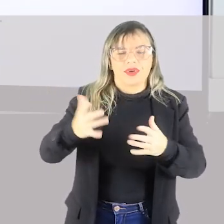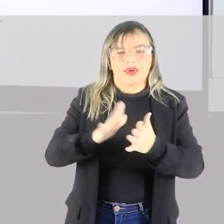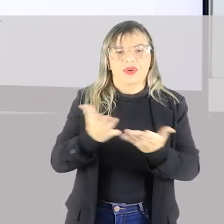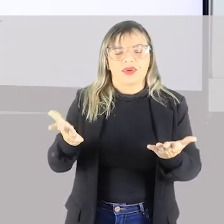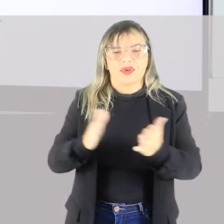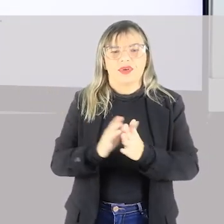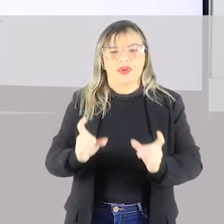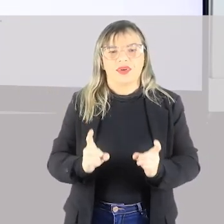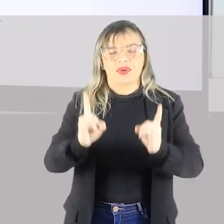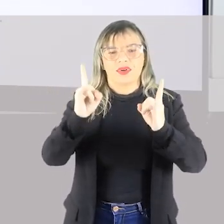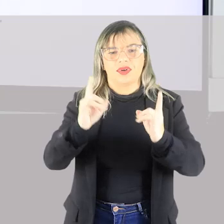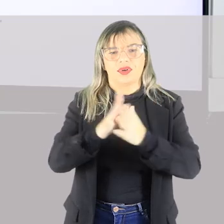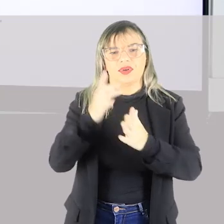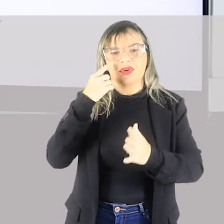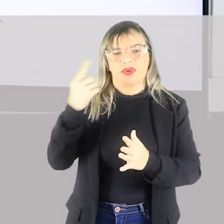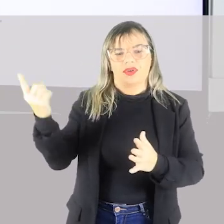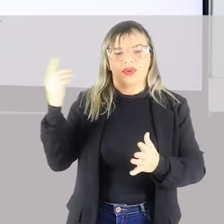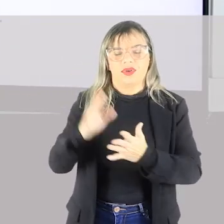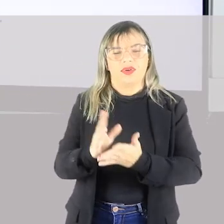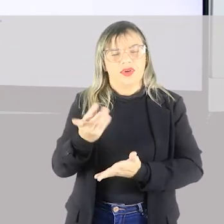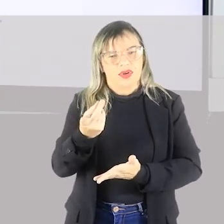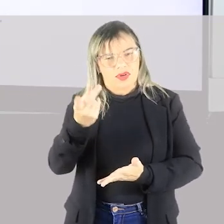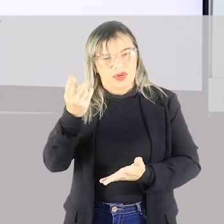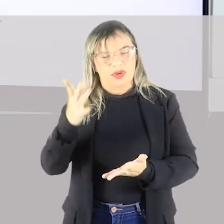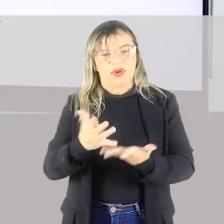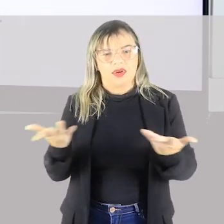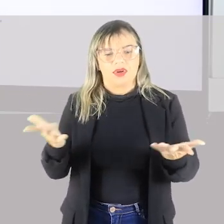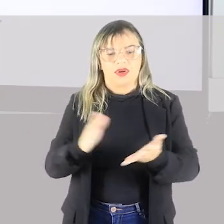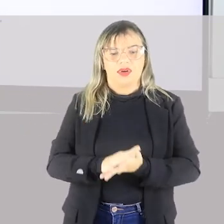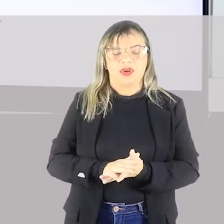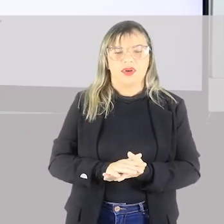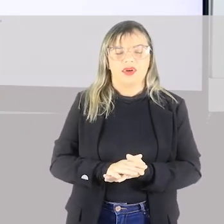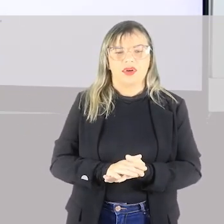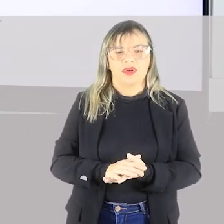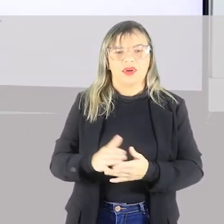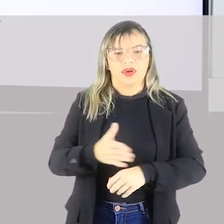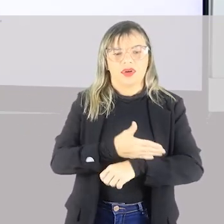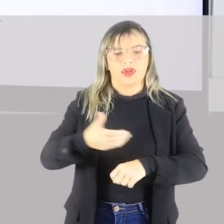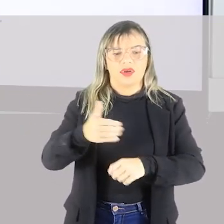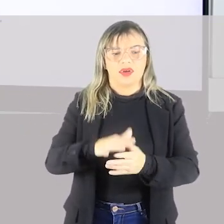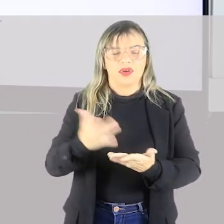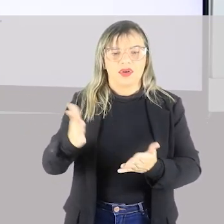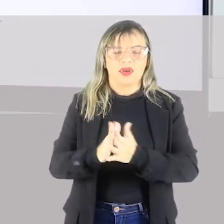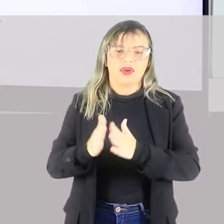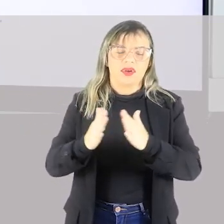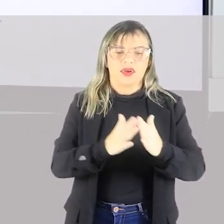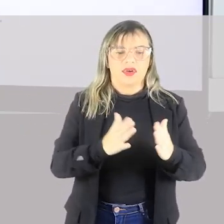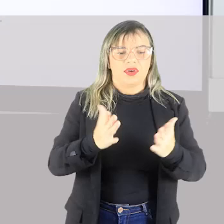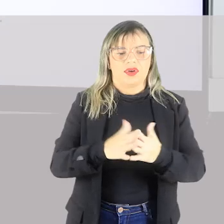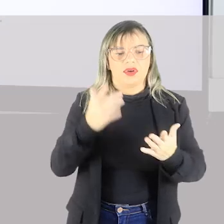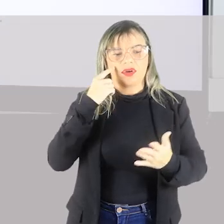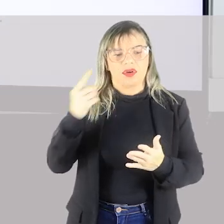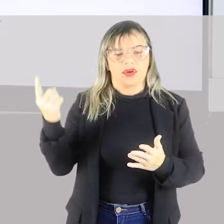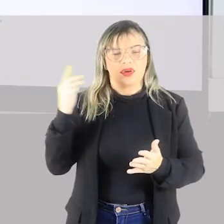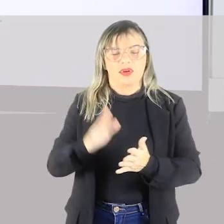Geralmente quem mora em condomínio fechado tem um poder aquisitivo maior, né? Não é da classe menos favorecida, é no mínimo da classe média.